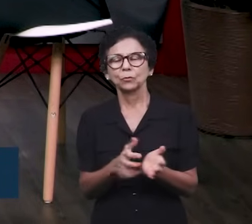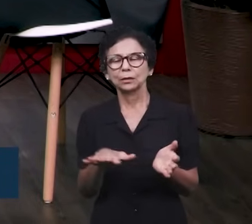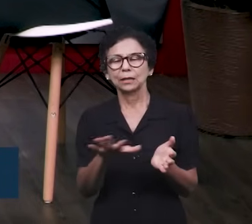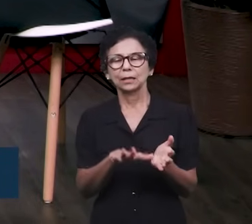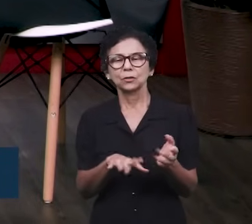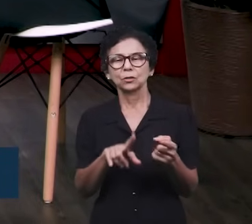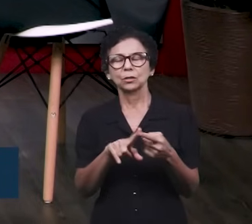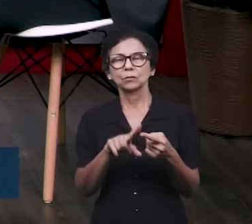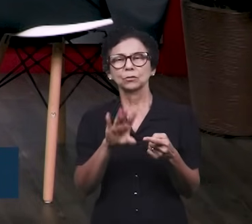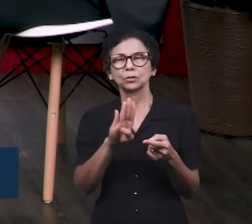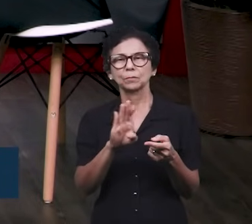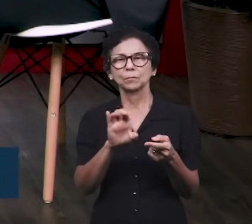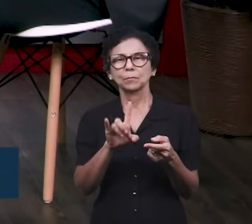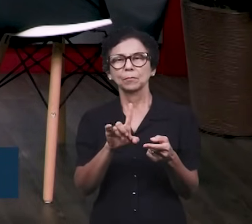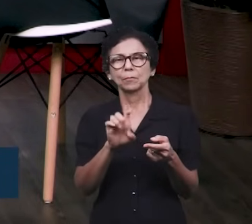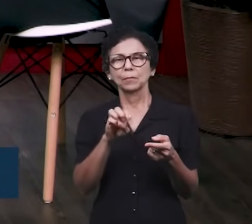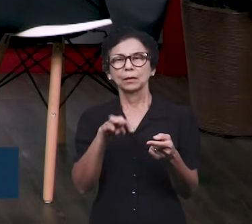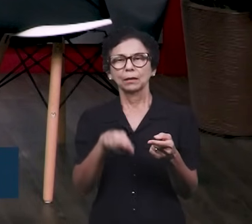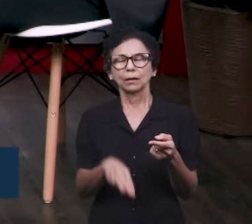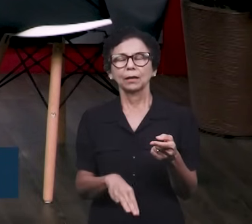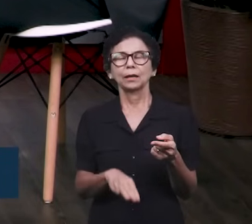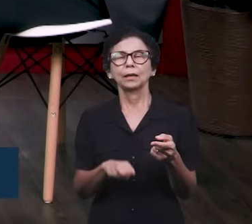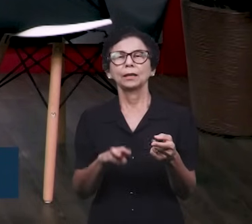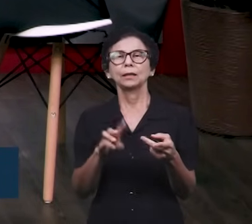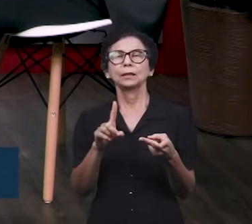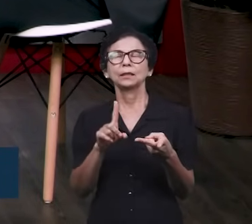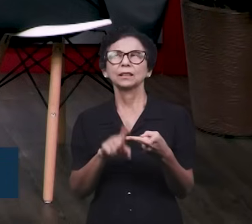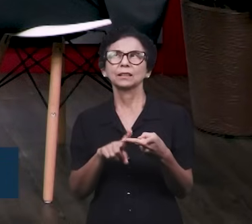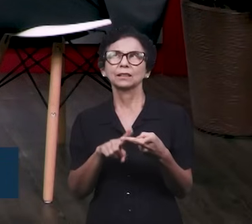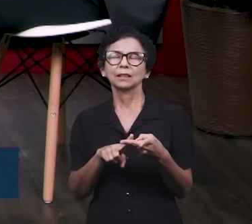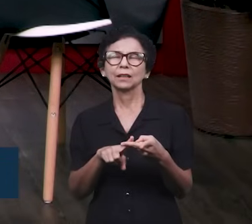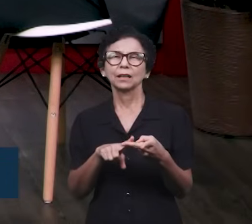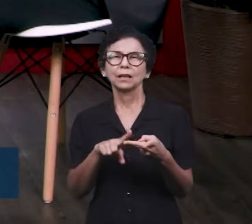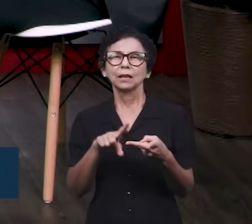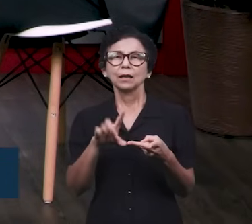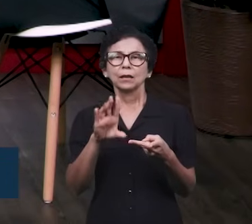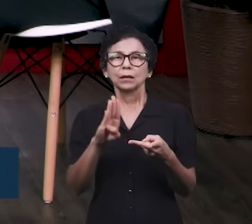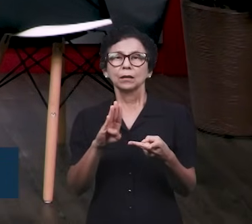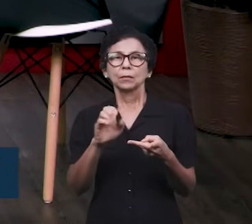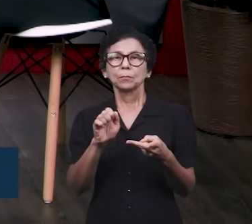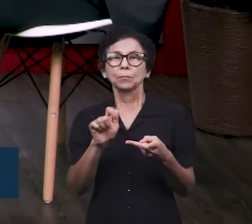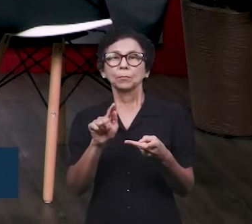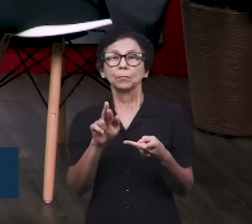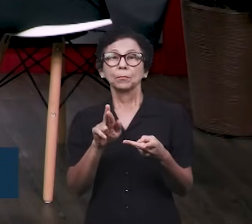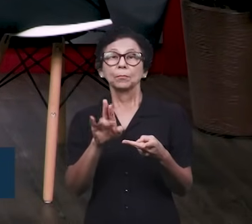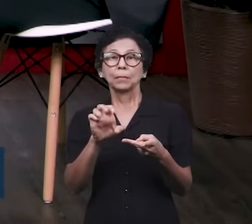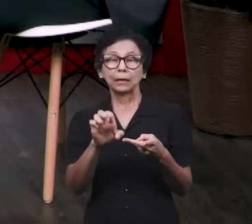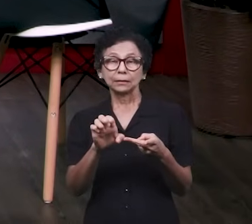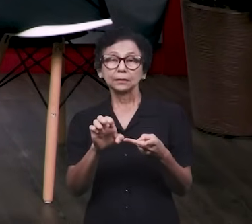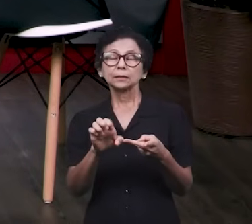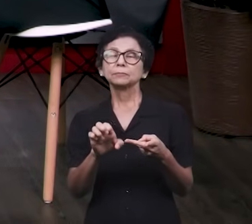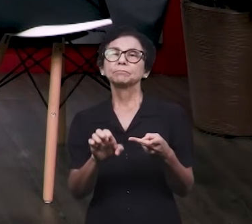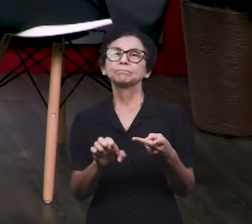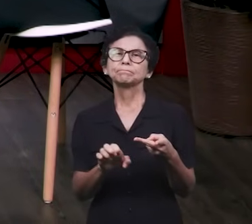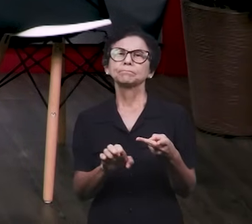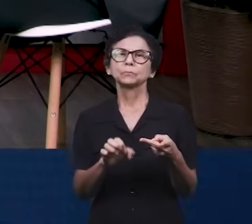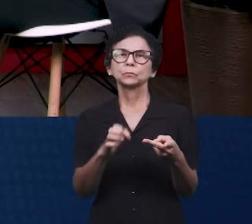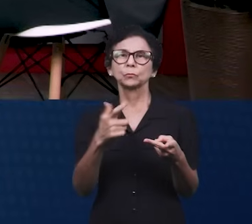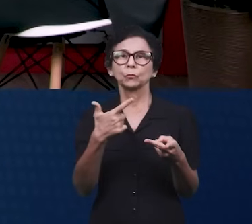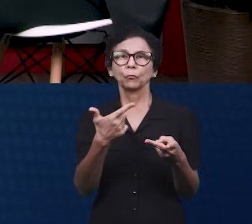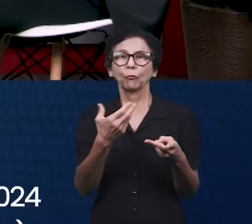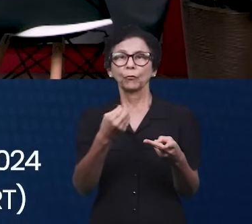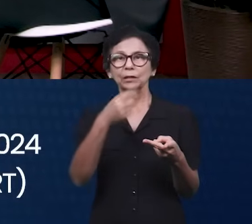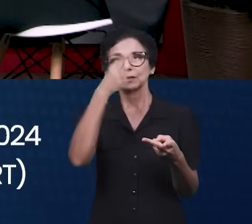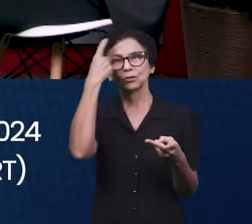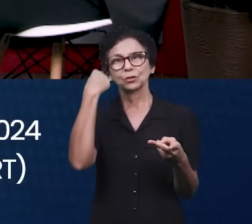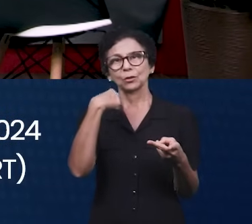nossas atividades ali. Foram aproximadamente 20 horas de navegação. 20 horas de viagem, exatamente. Navegação.